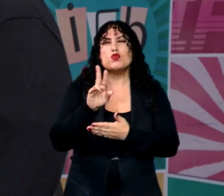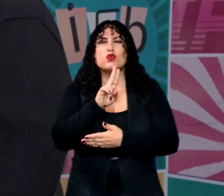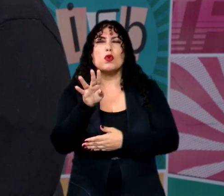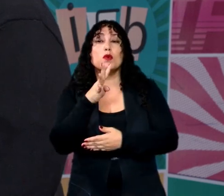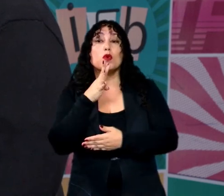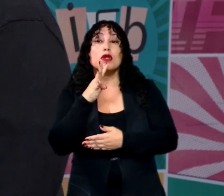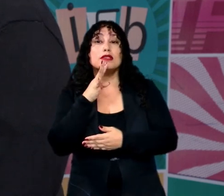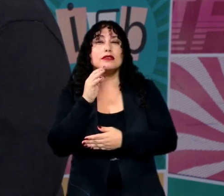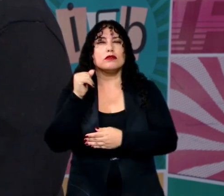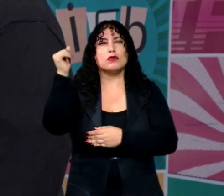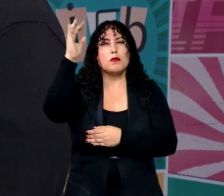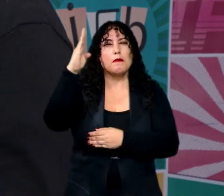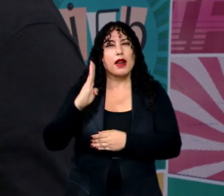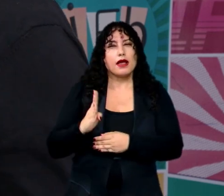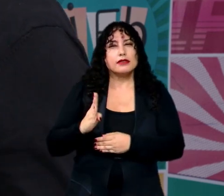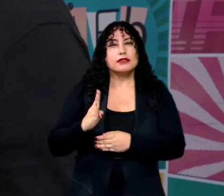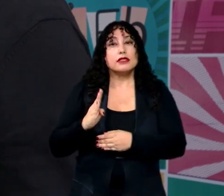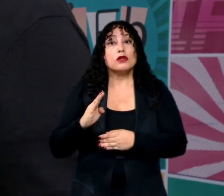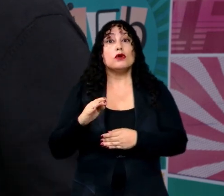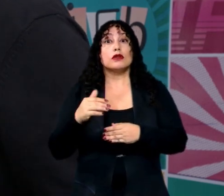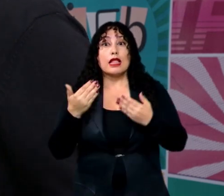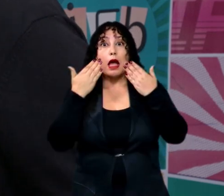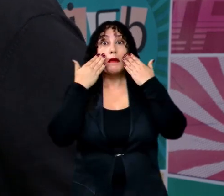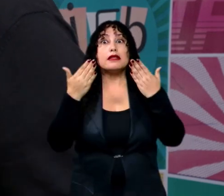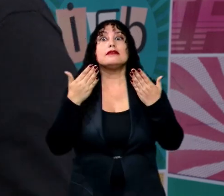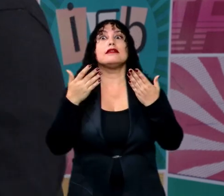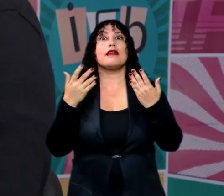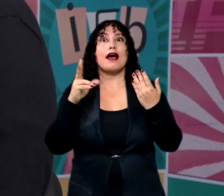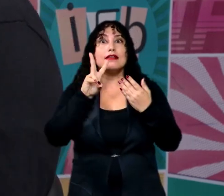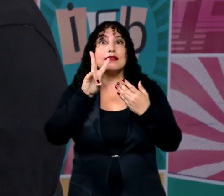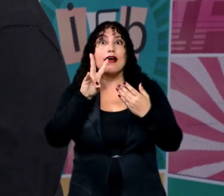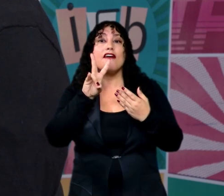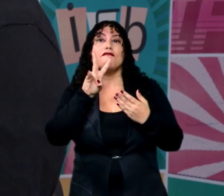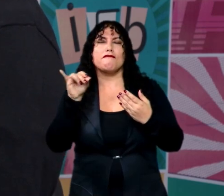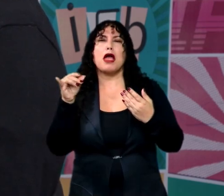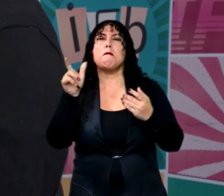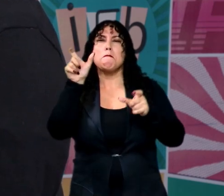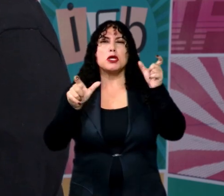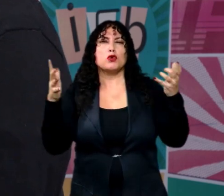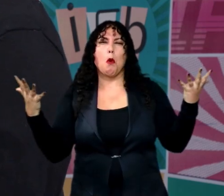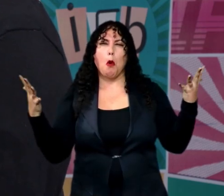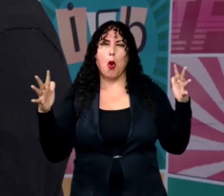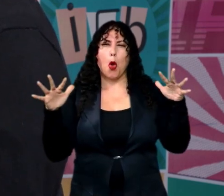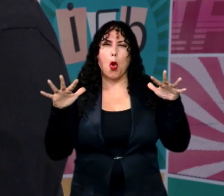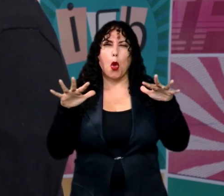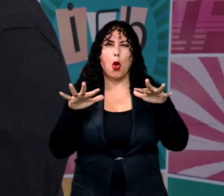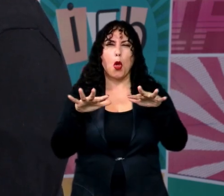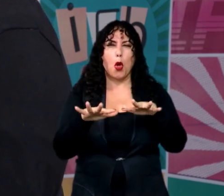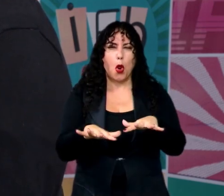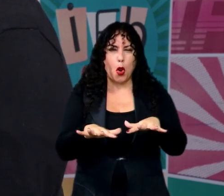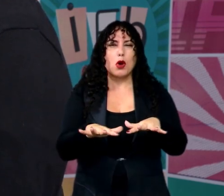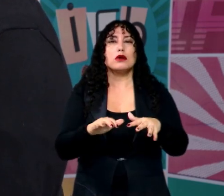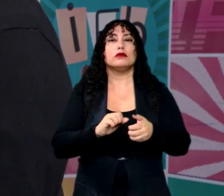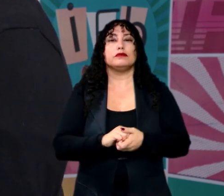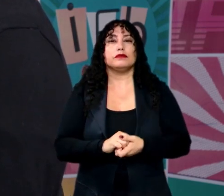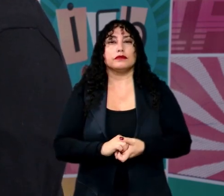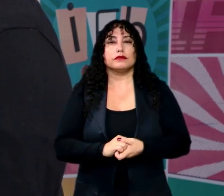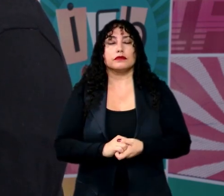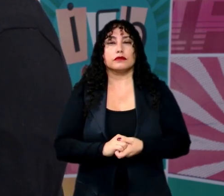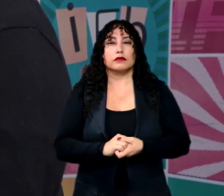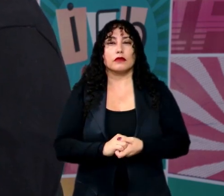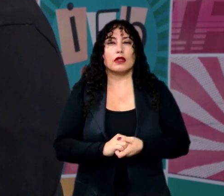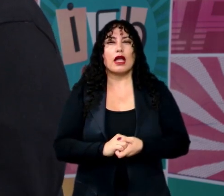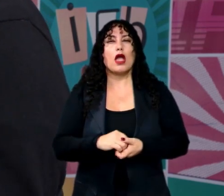no Brasil que está fazendo uma temporada que aí lota mesmo, né? Sim. É essa coisa. Isso